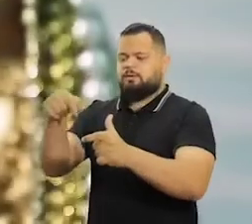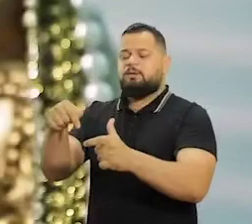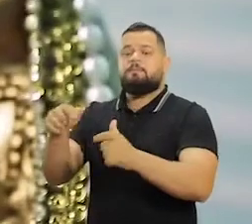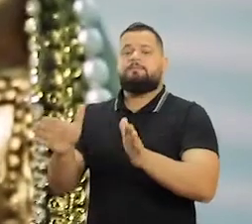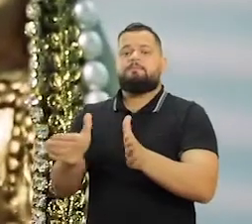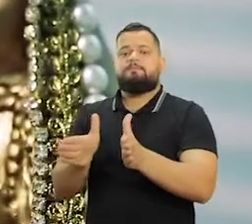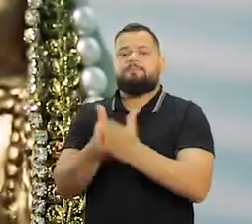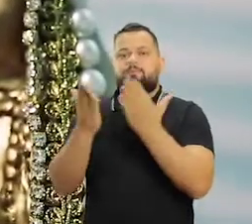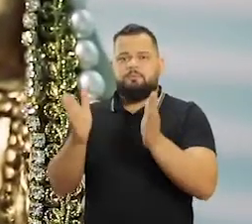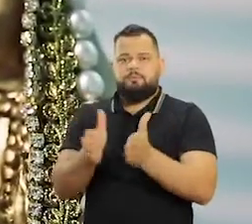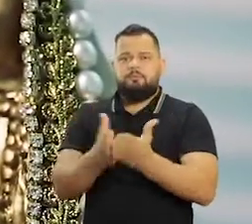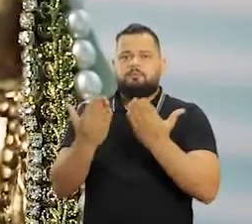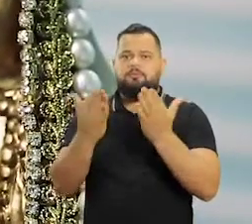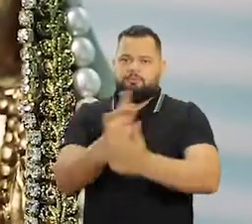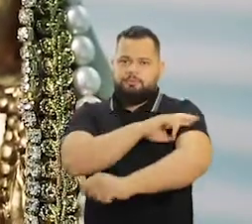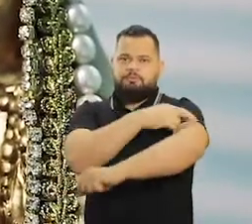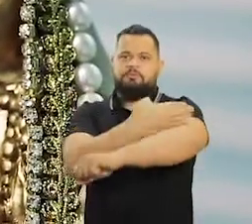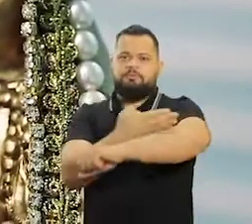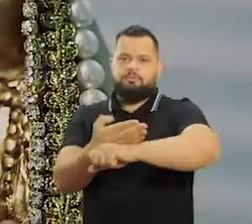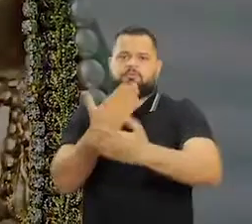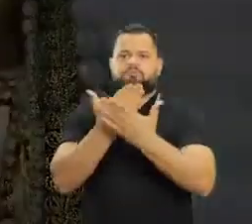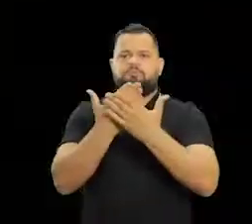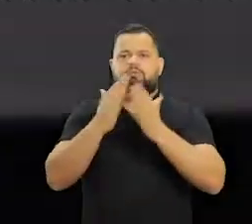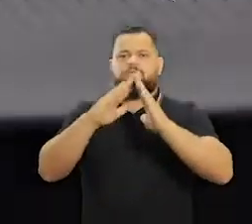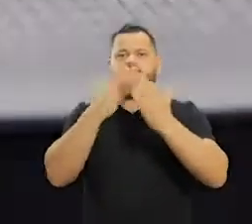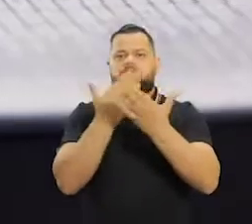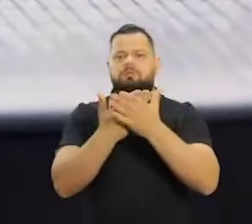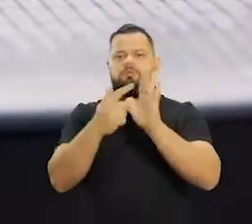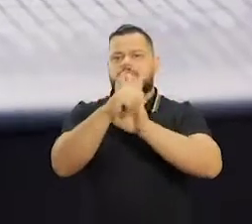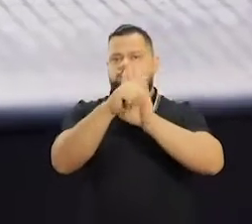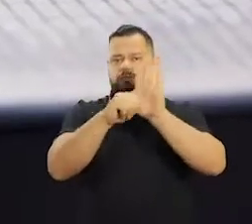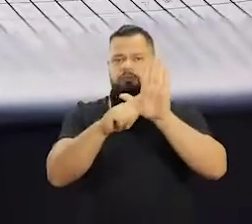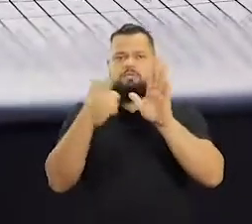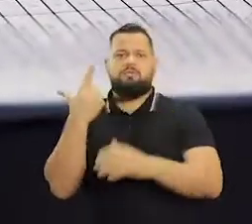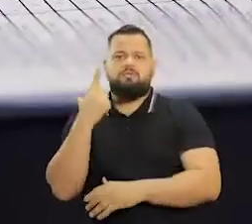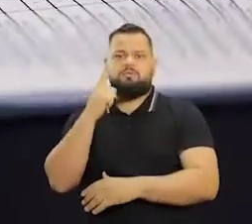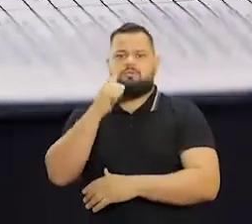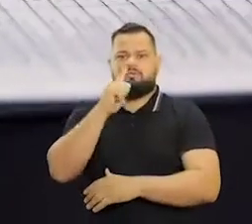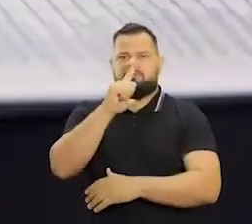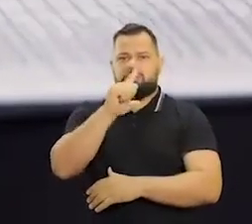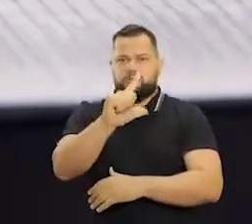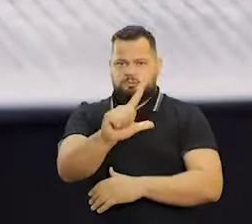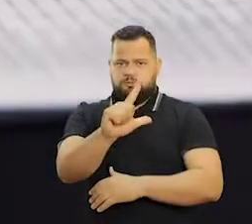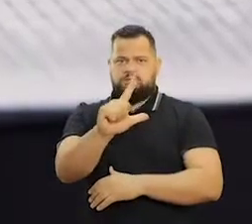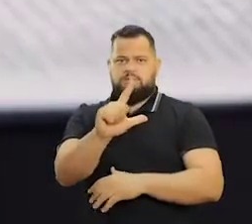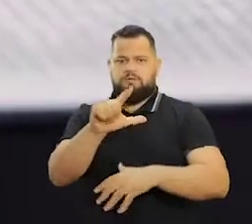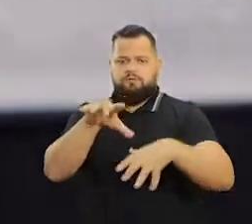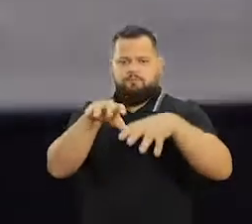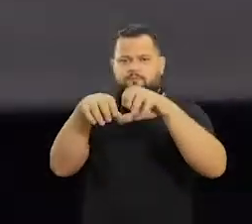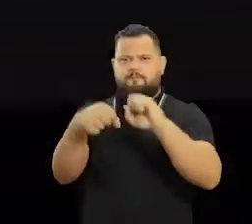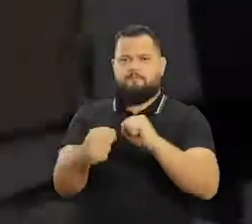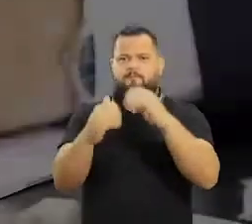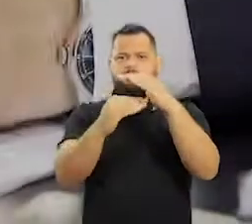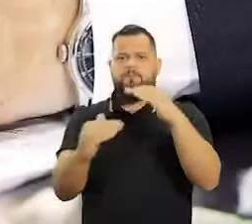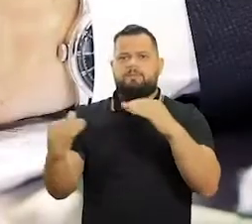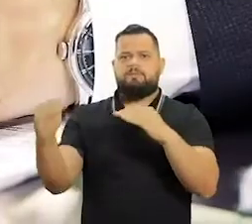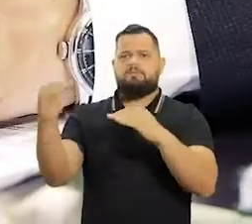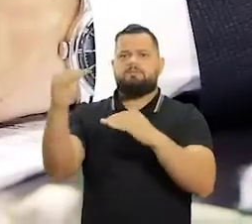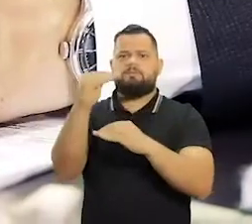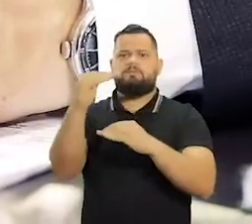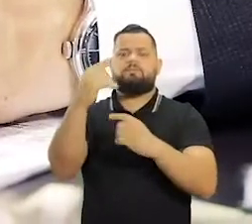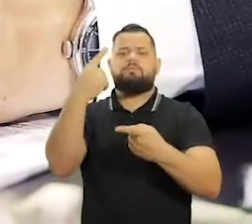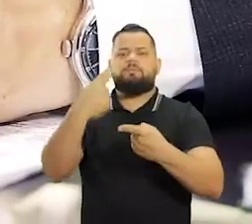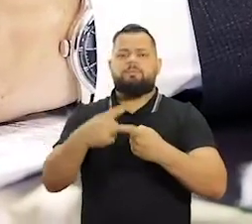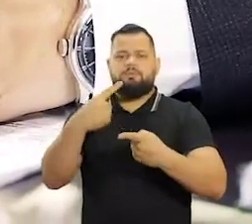da periferia de Rio Branco, que venho da escola pública, só foi possível concluir um